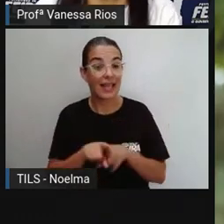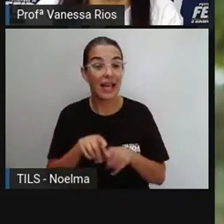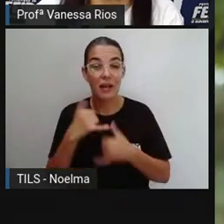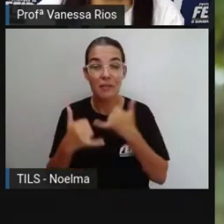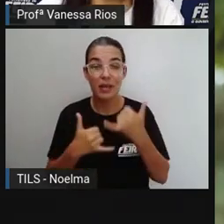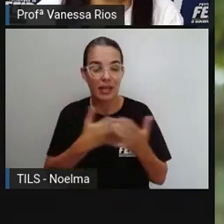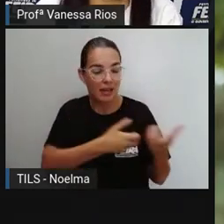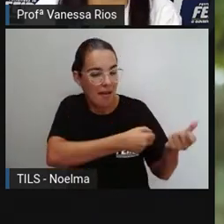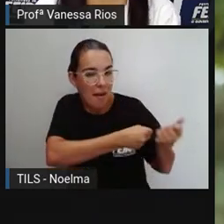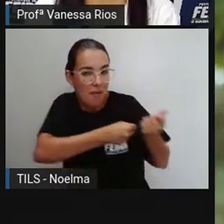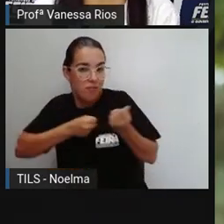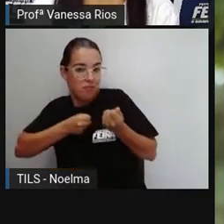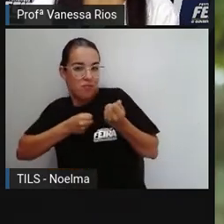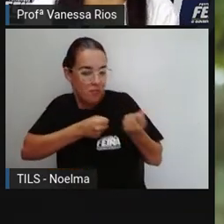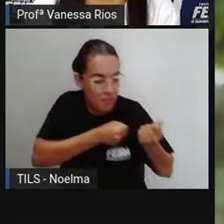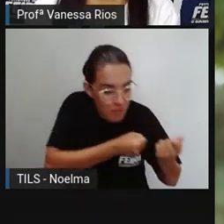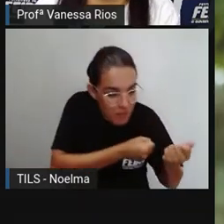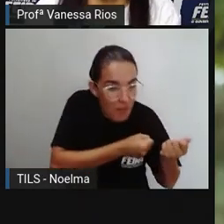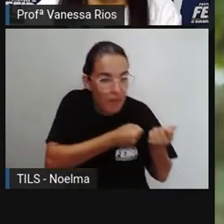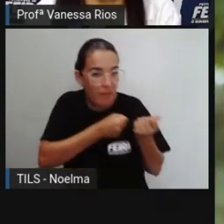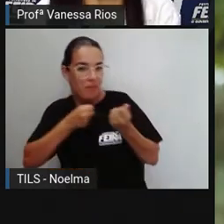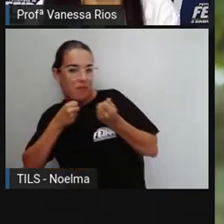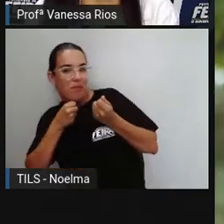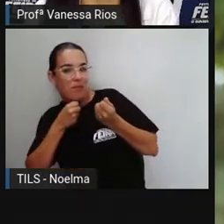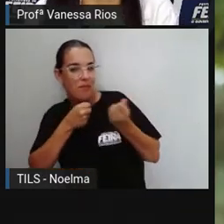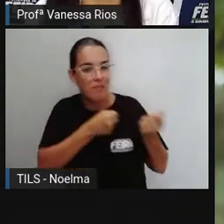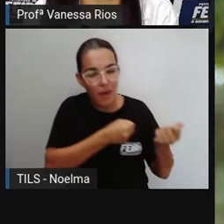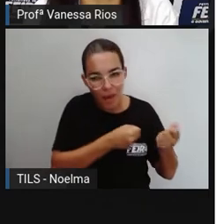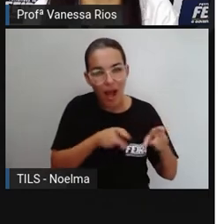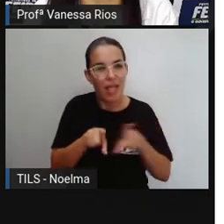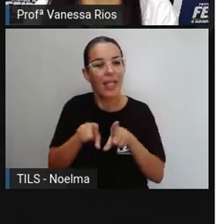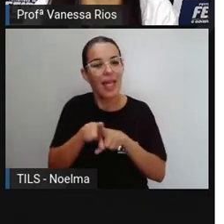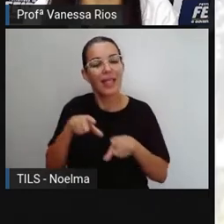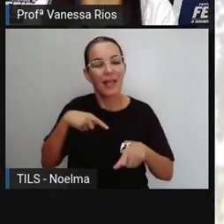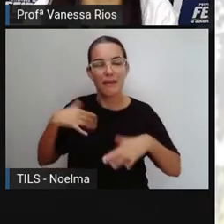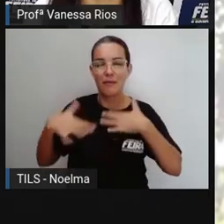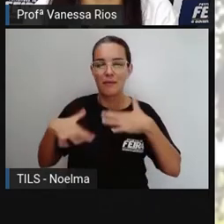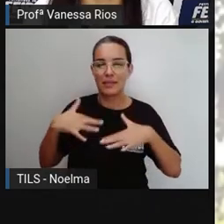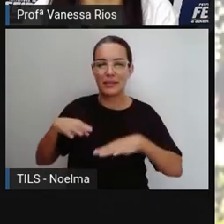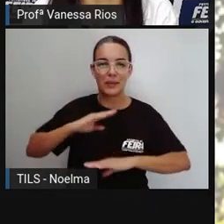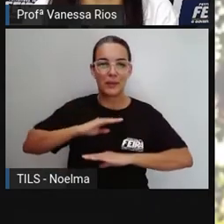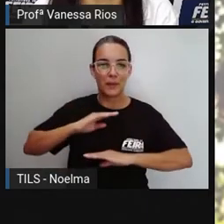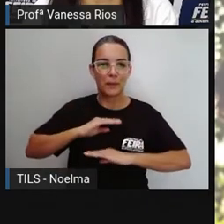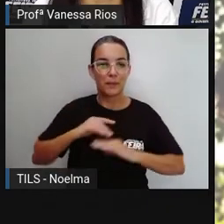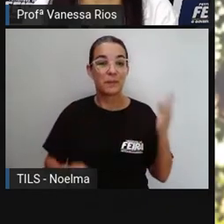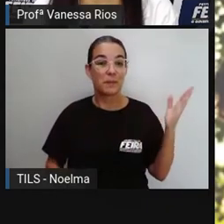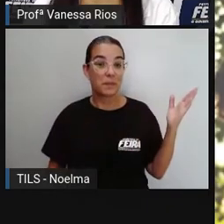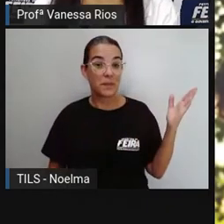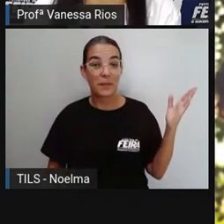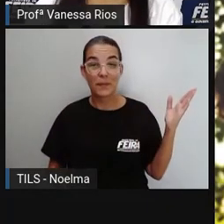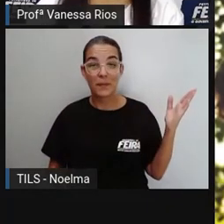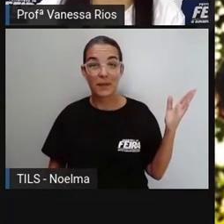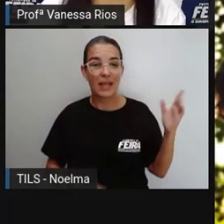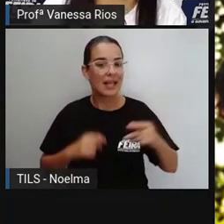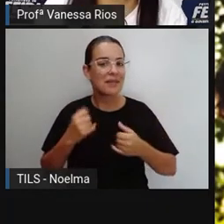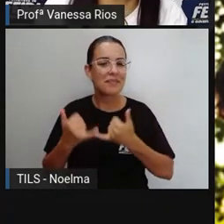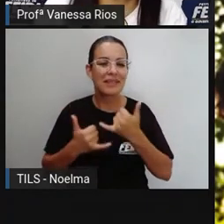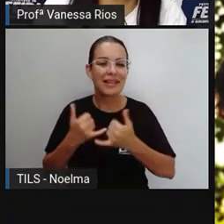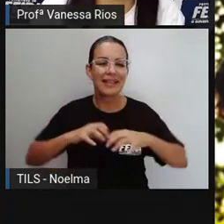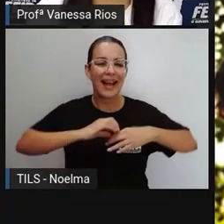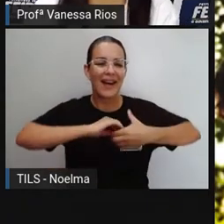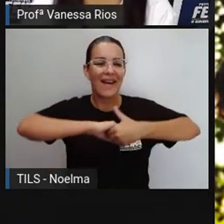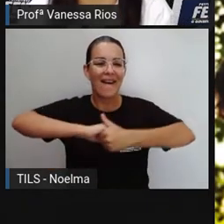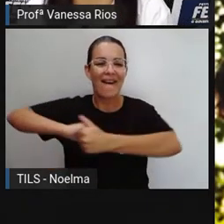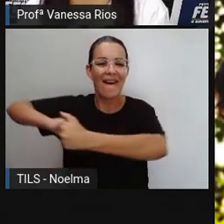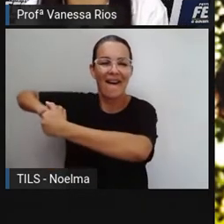brincadeira do cabo de guerra, que também vai trabalhar com a movimentação do corpo. Olha só, a própria brincadeira de